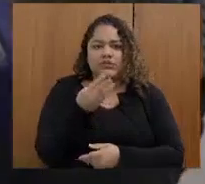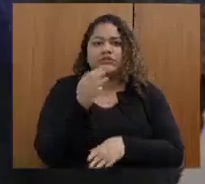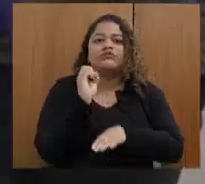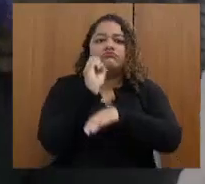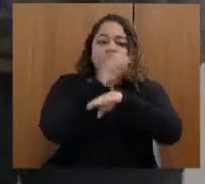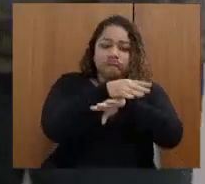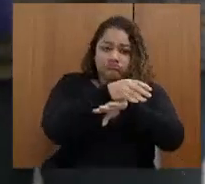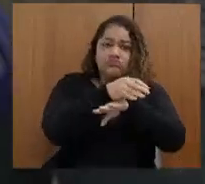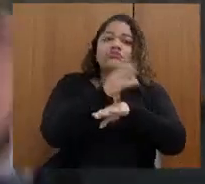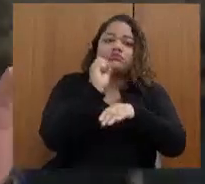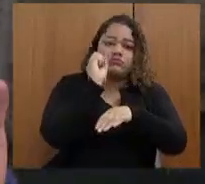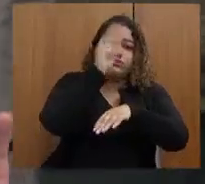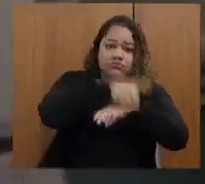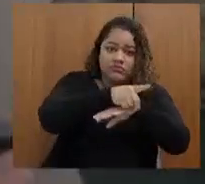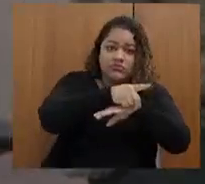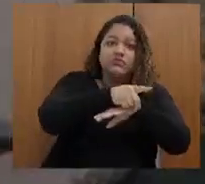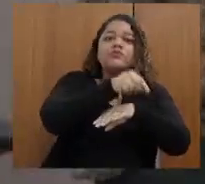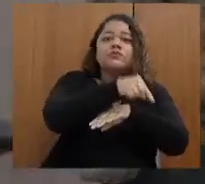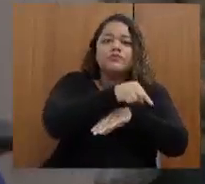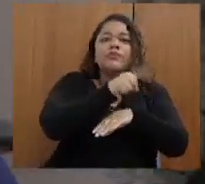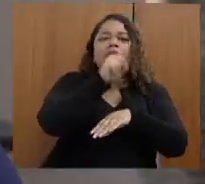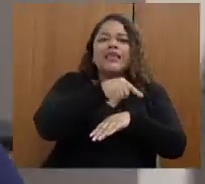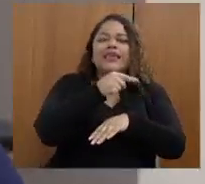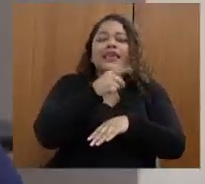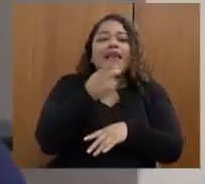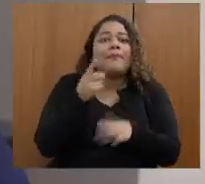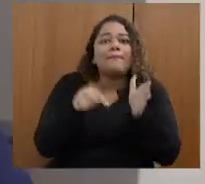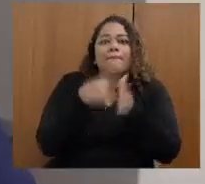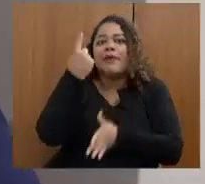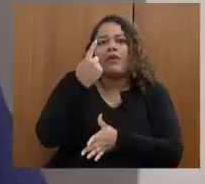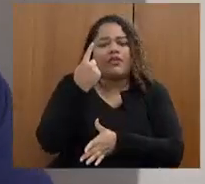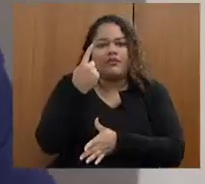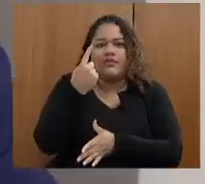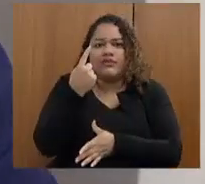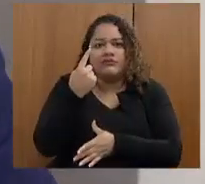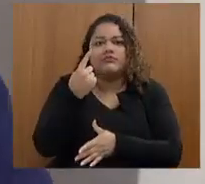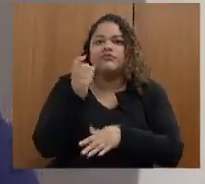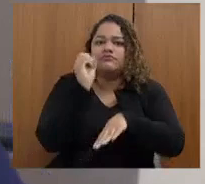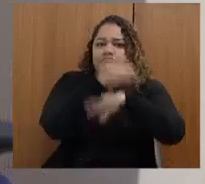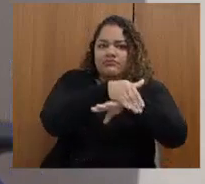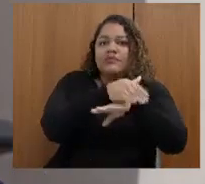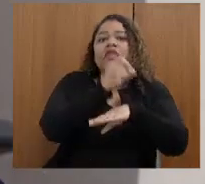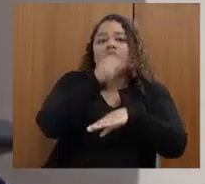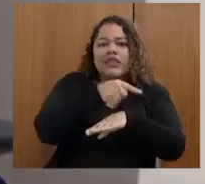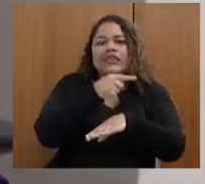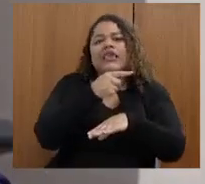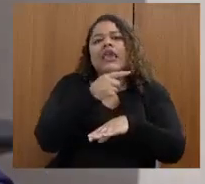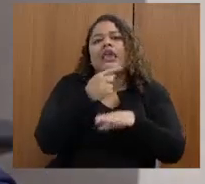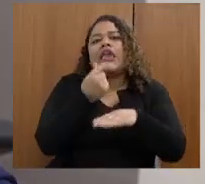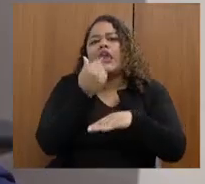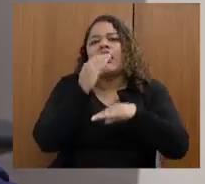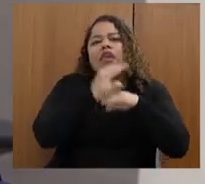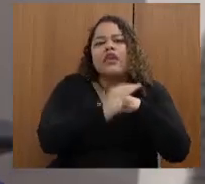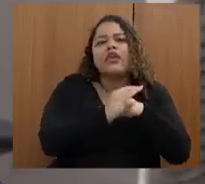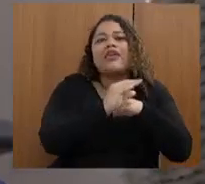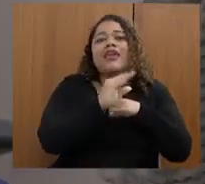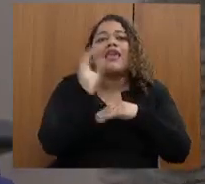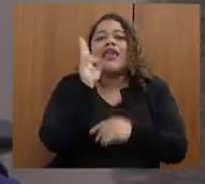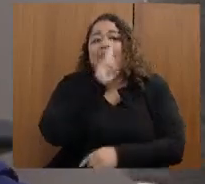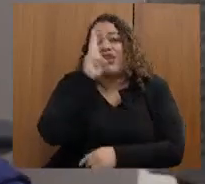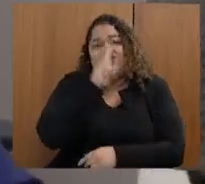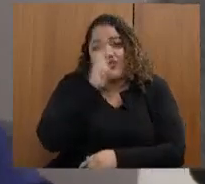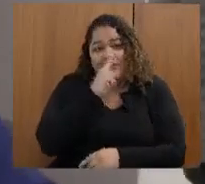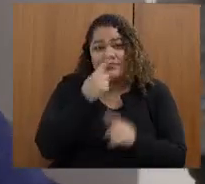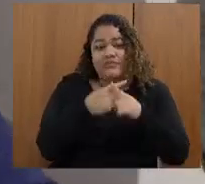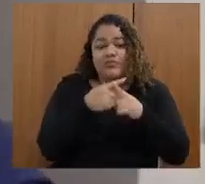Que foi inédito a verba de fundo emergencial porque no início do ano muitas chuvas acontecem então o telhado cai